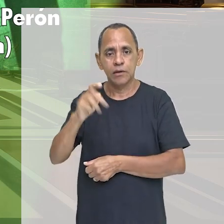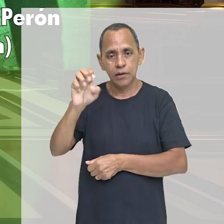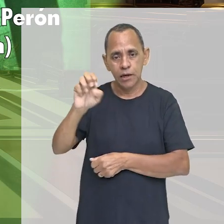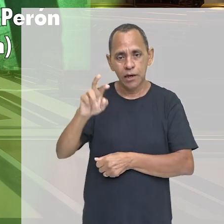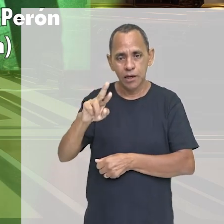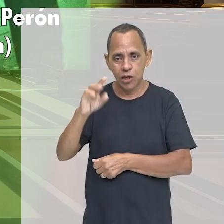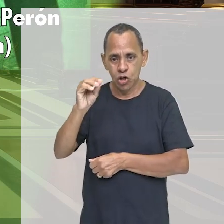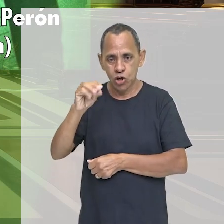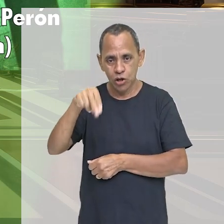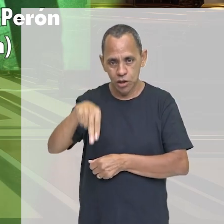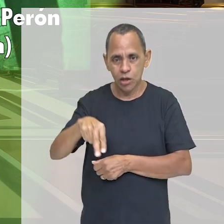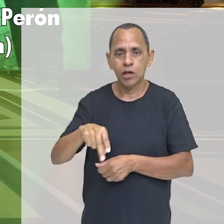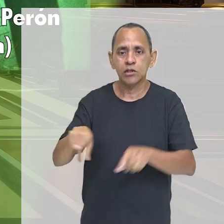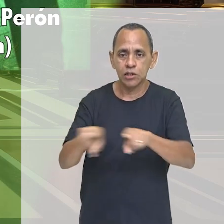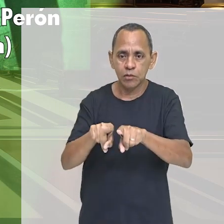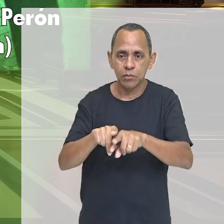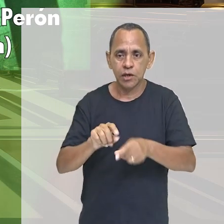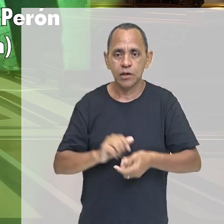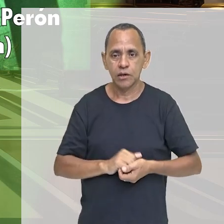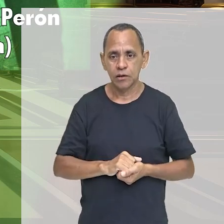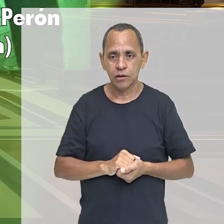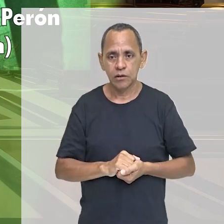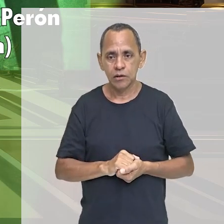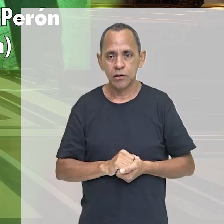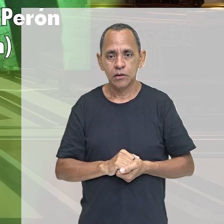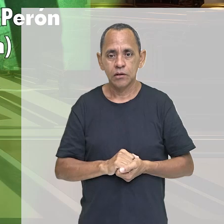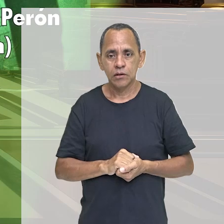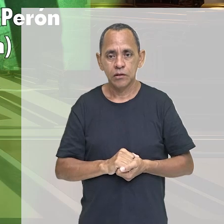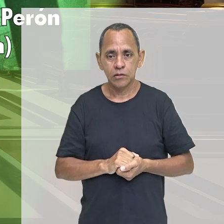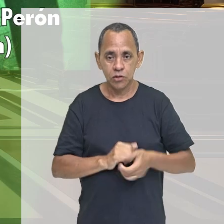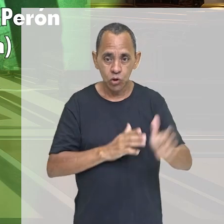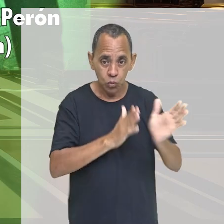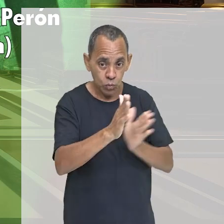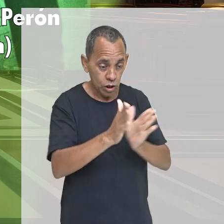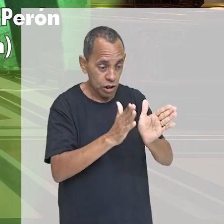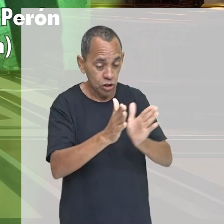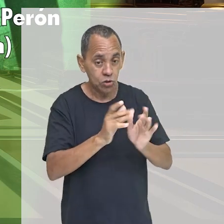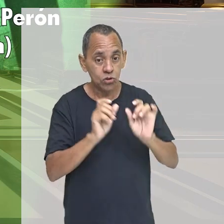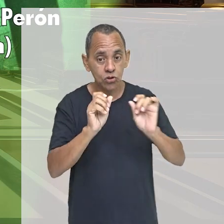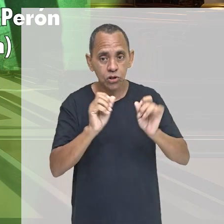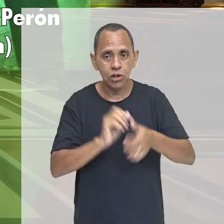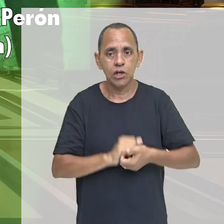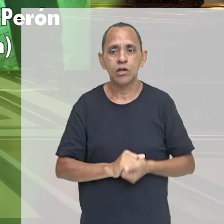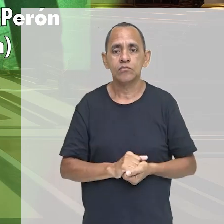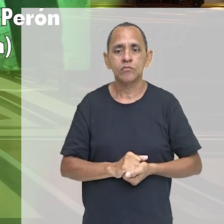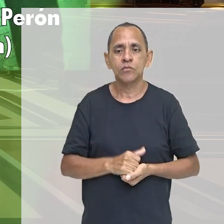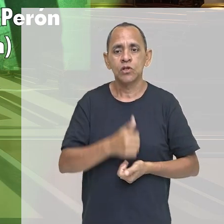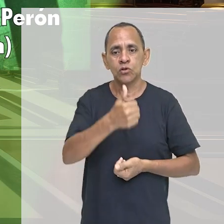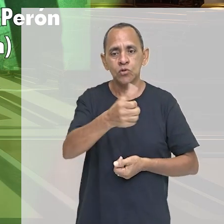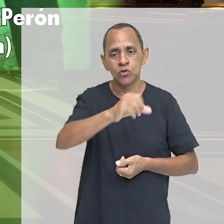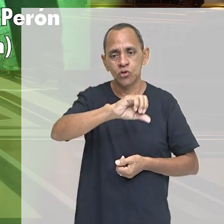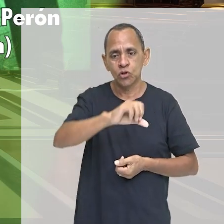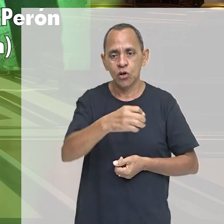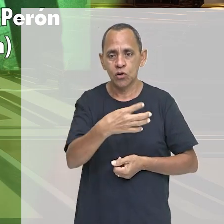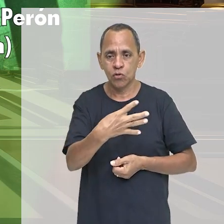como são conhecidos na história? Juan Perón, ele ficou no governo no período